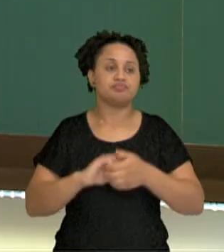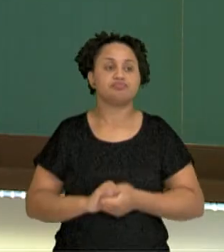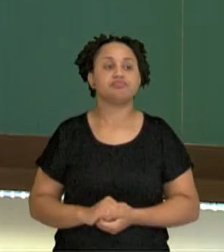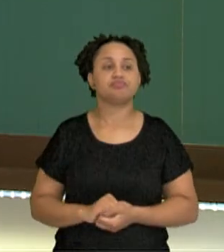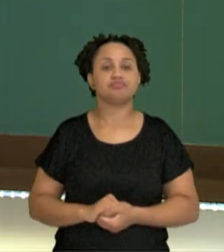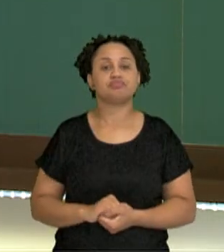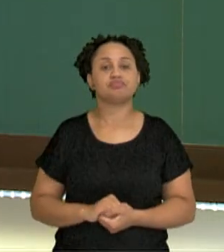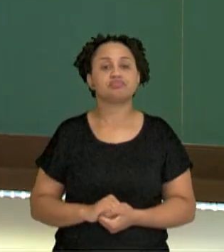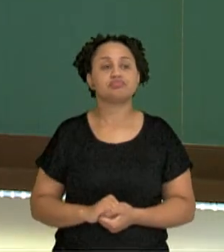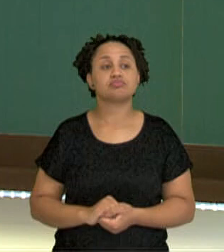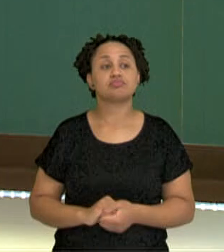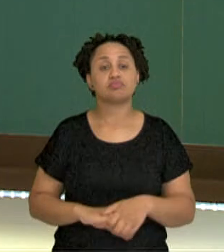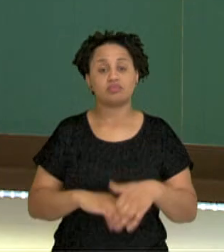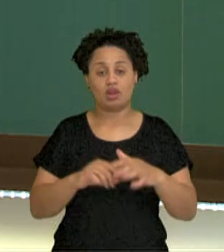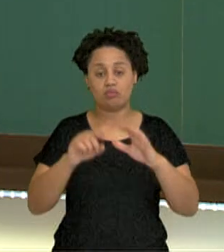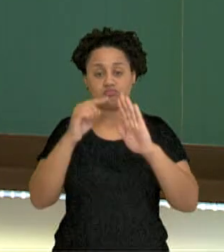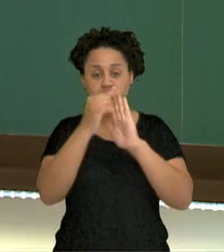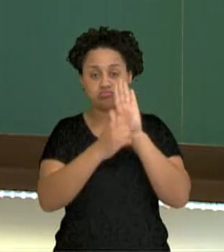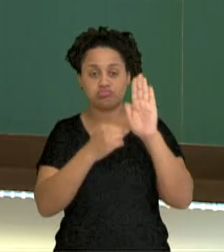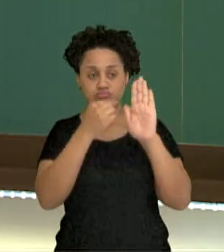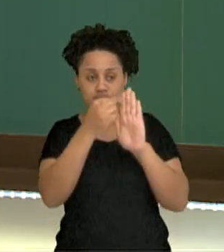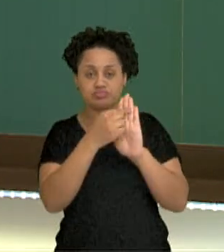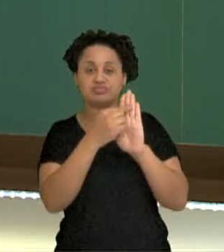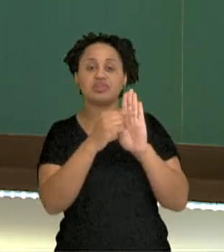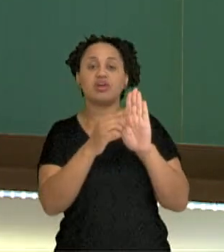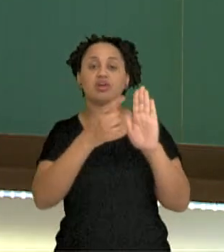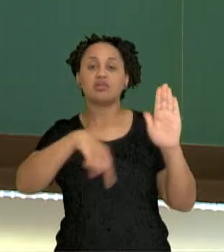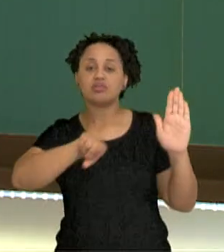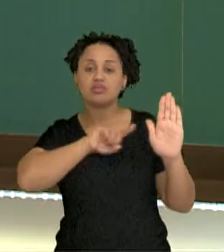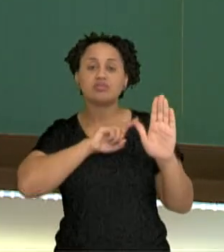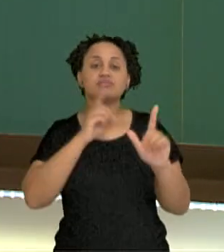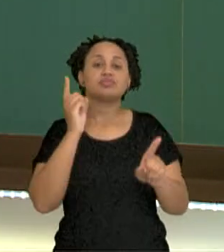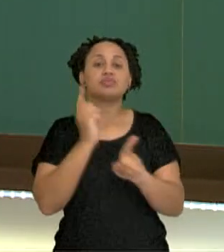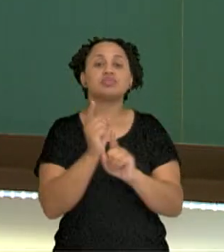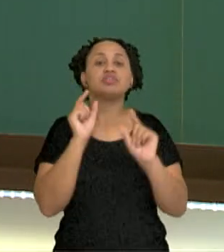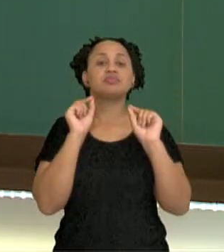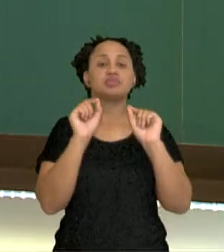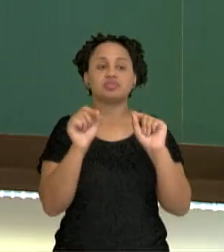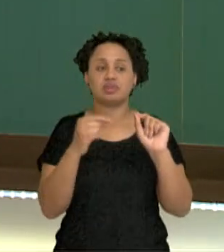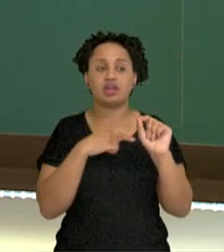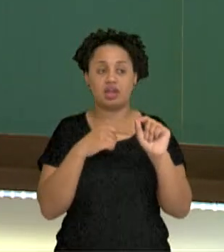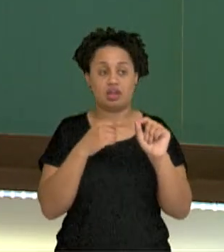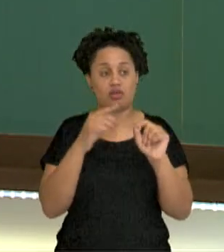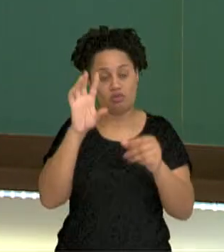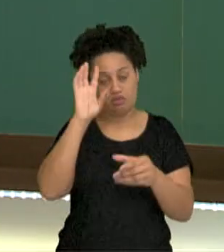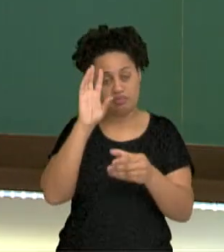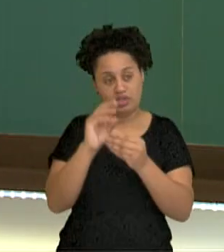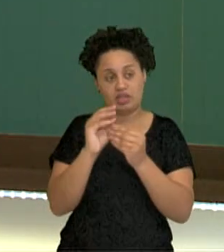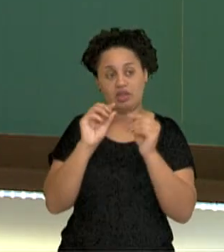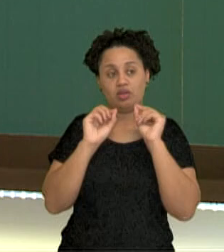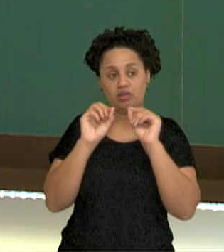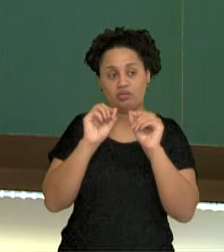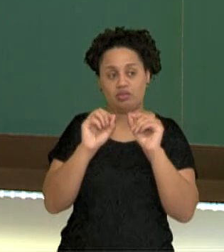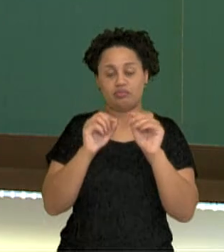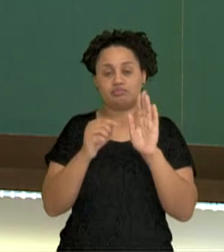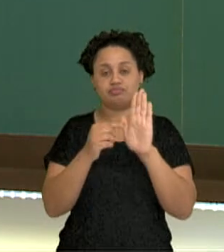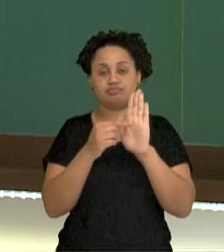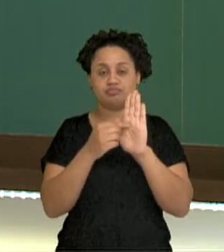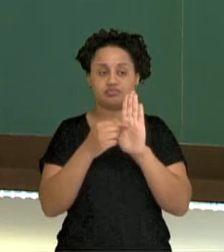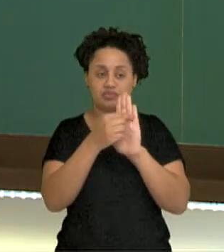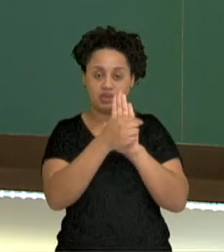aí, na própria circunferência trigonométrica, nós encontramos então essas relações, como no